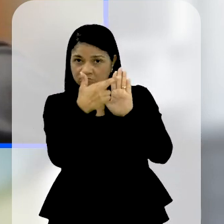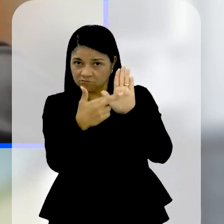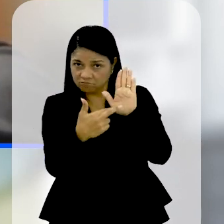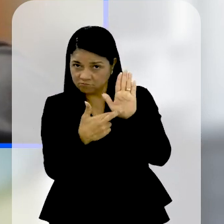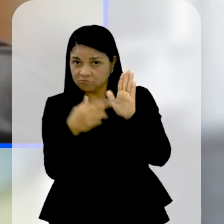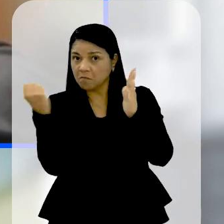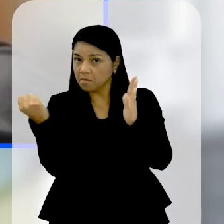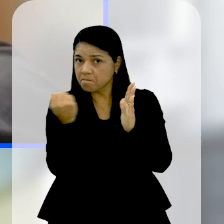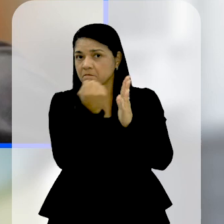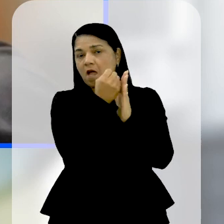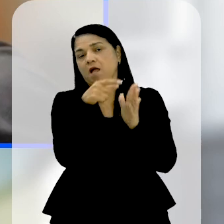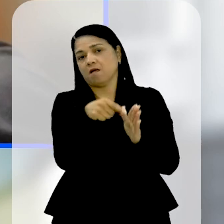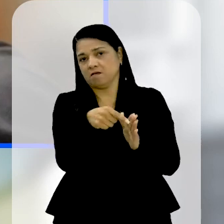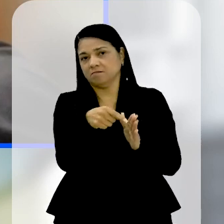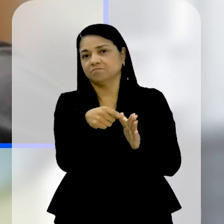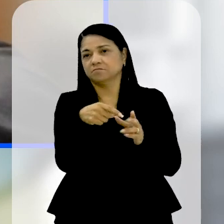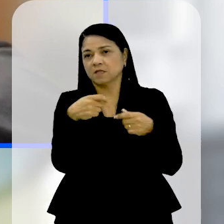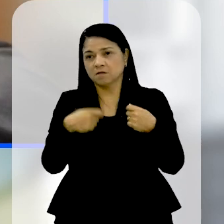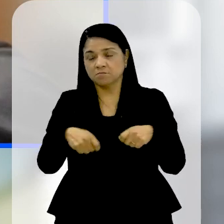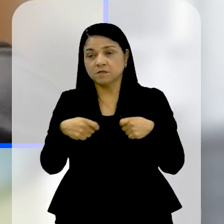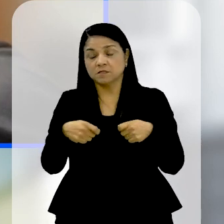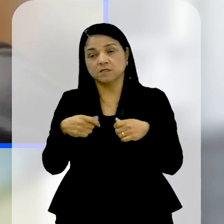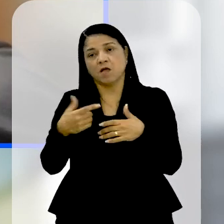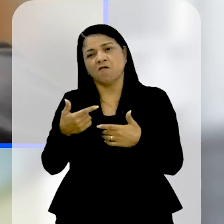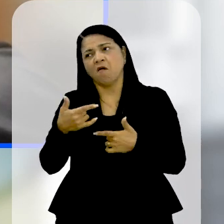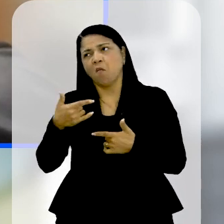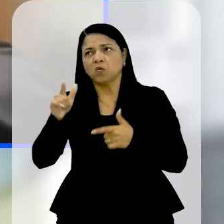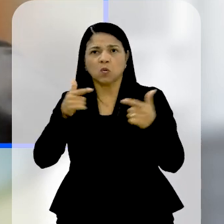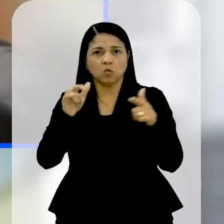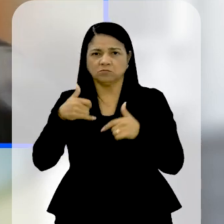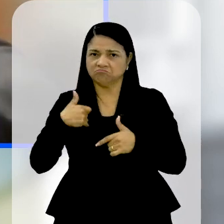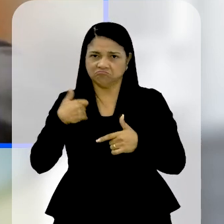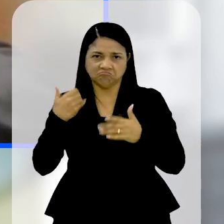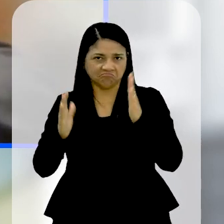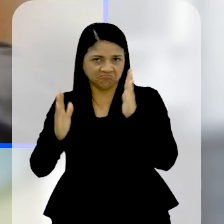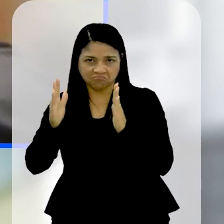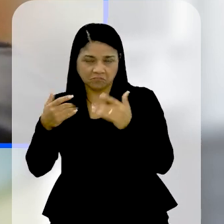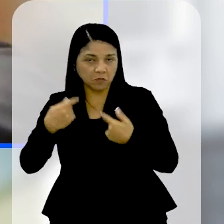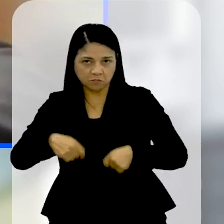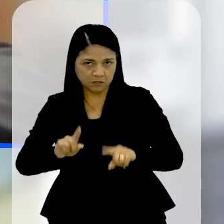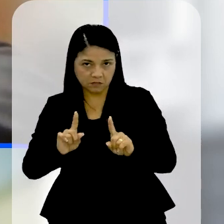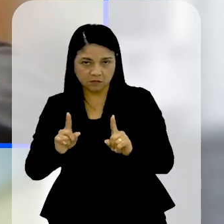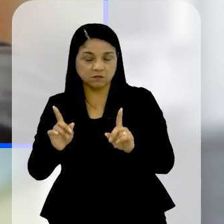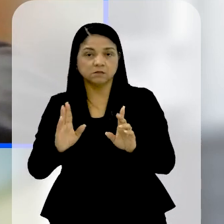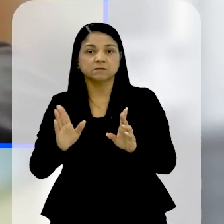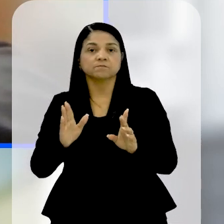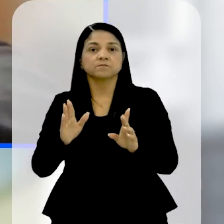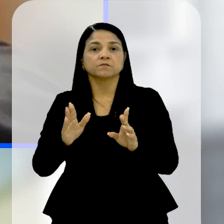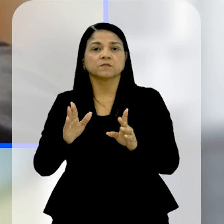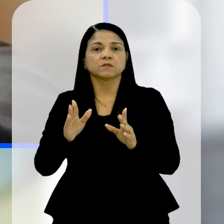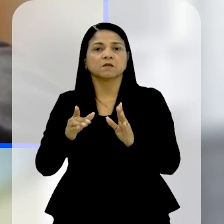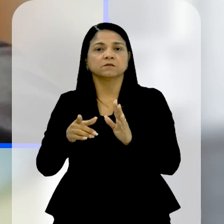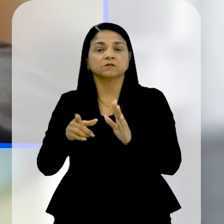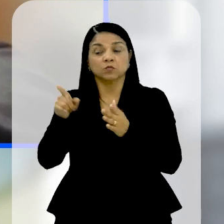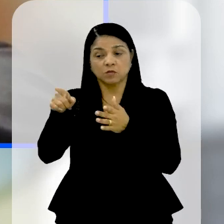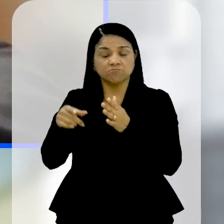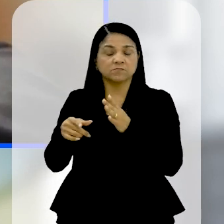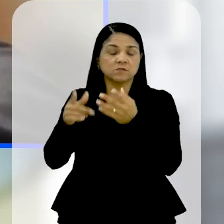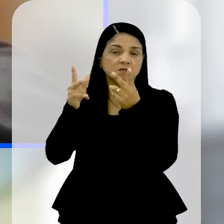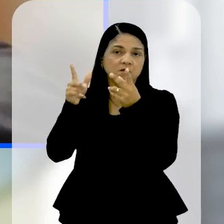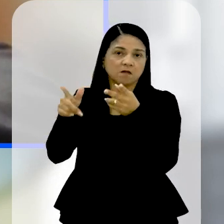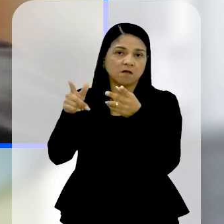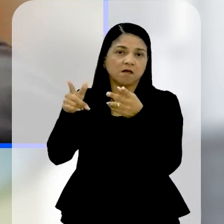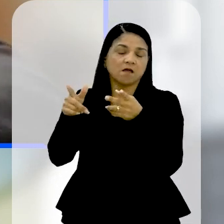do marketing desses produtos. Para outras faixas etárias, não. E aí, só voltando um pouquinho atrás, no que a